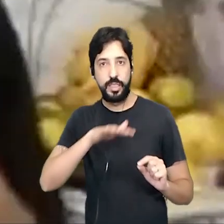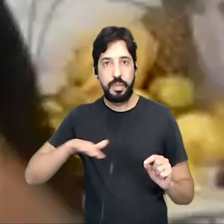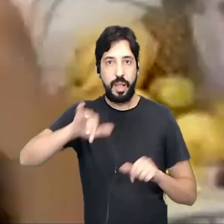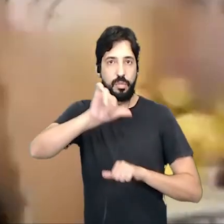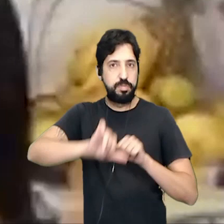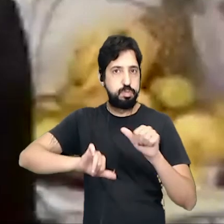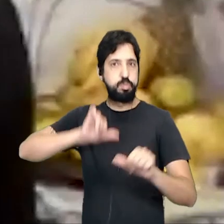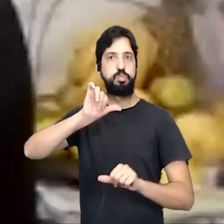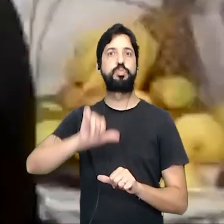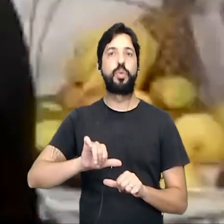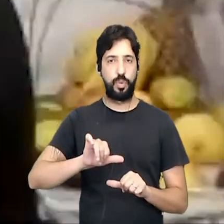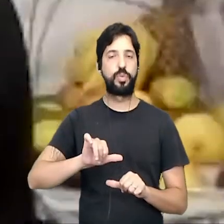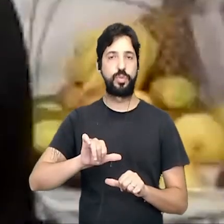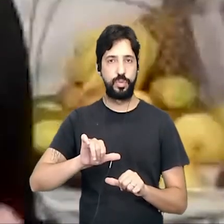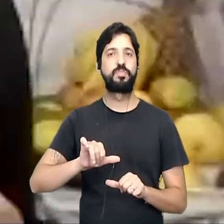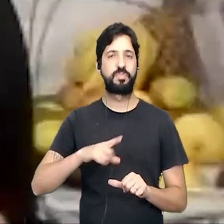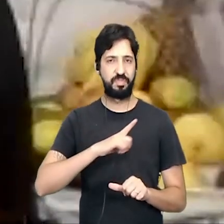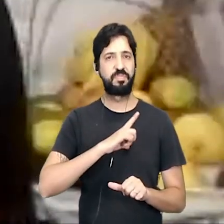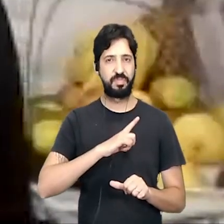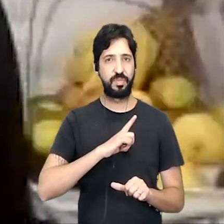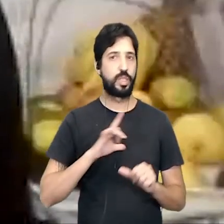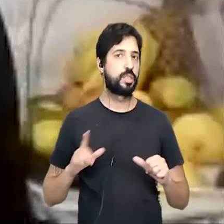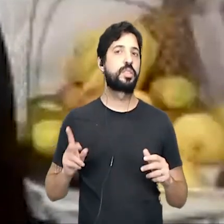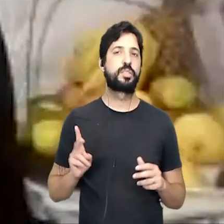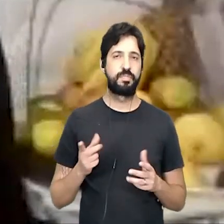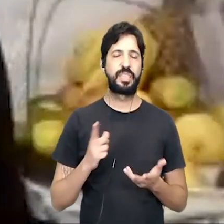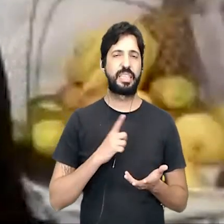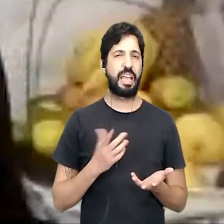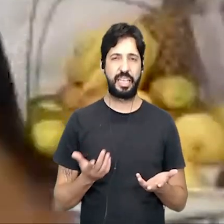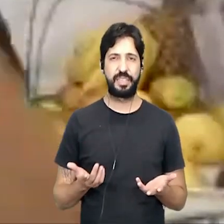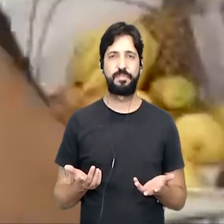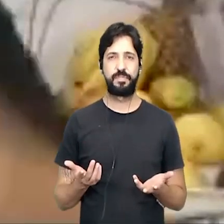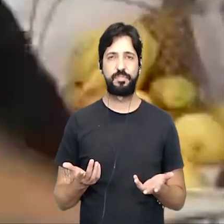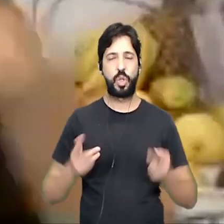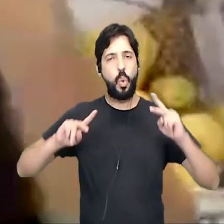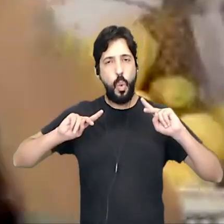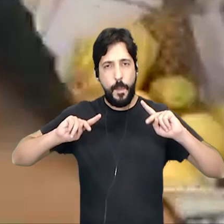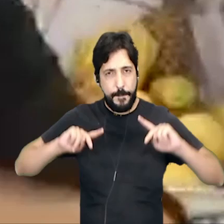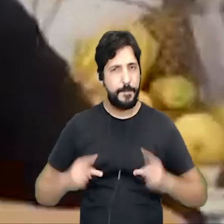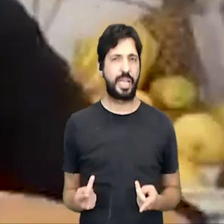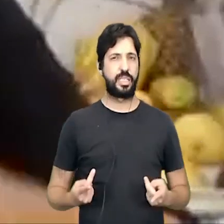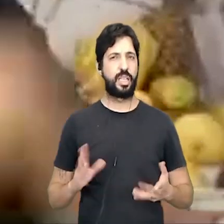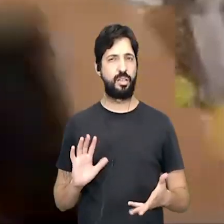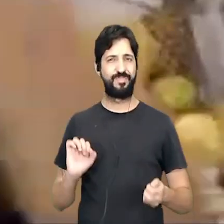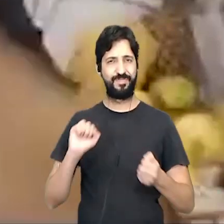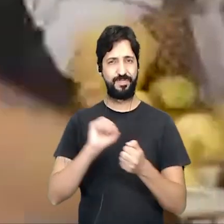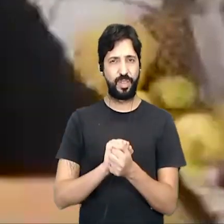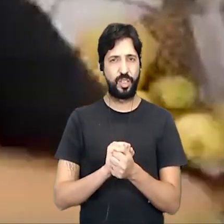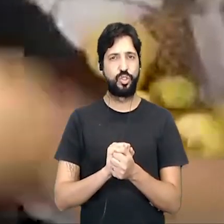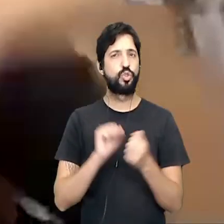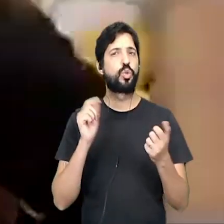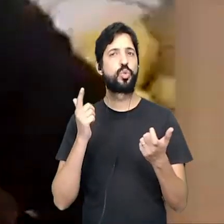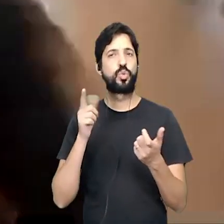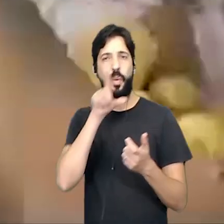né, aquele espaço de transformação onde há toda uma, né, uma humanidade